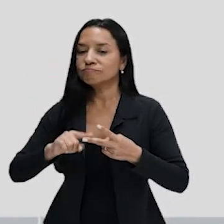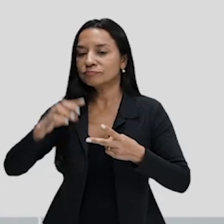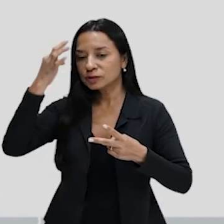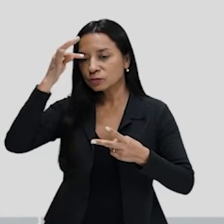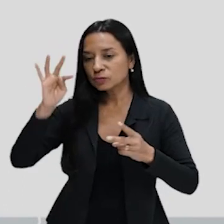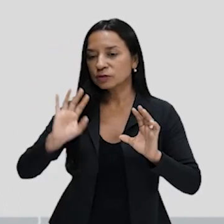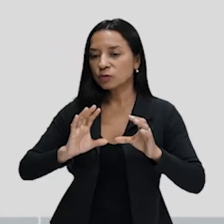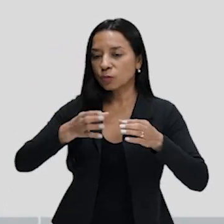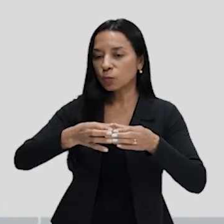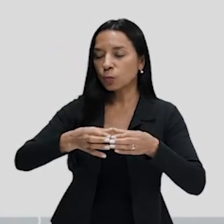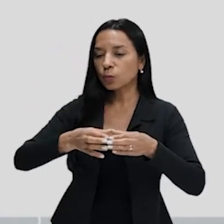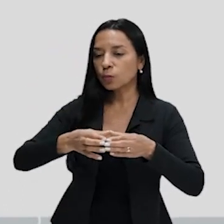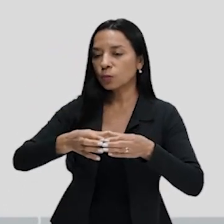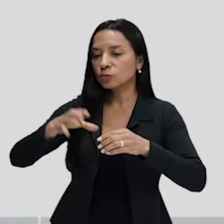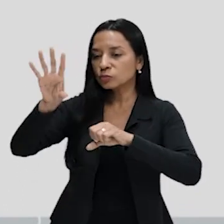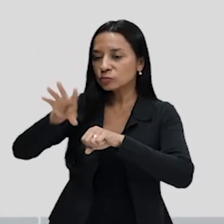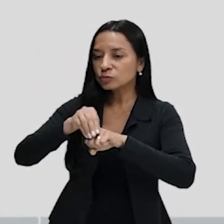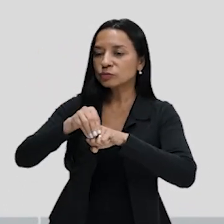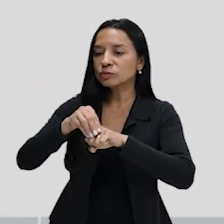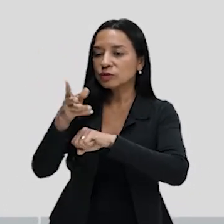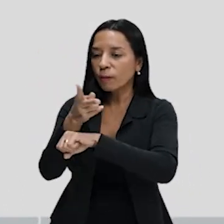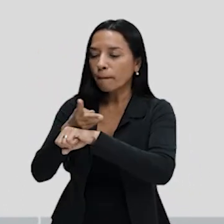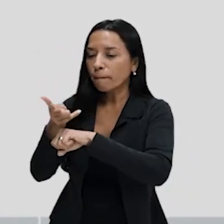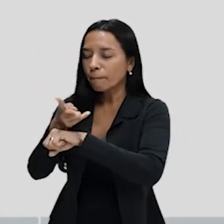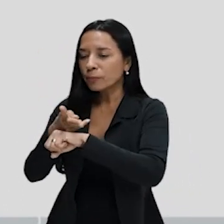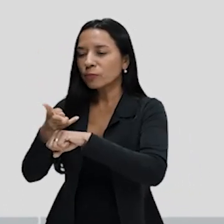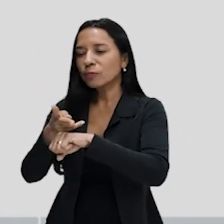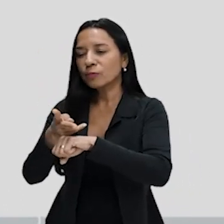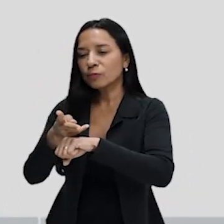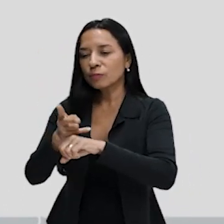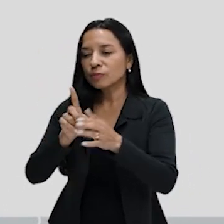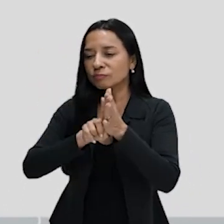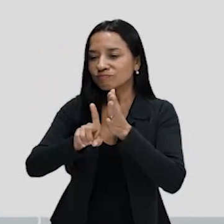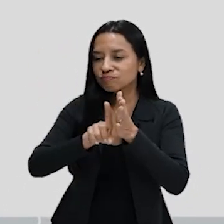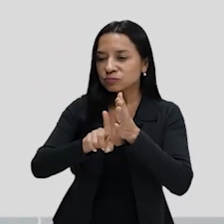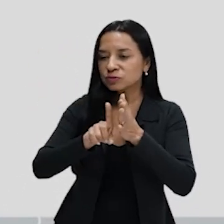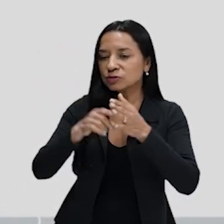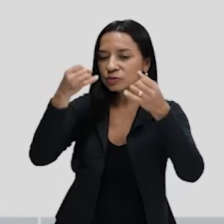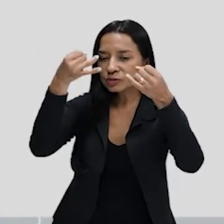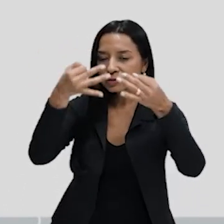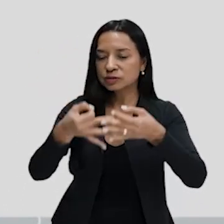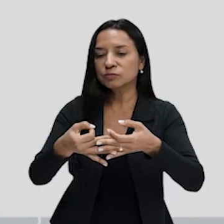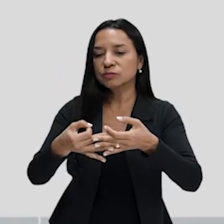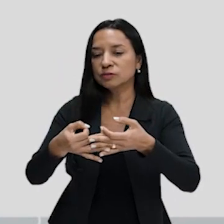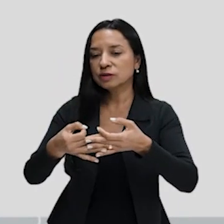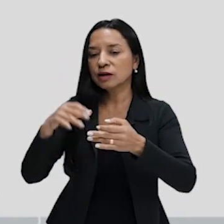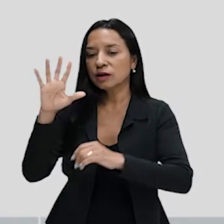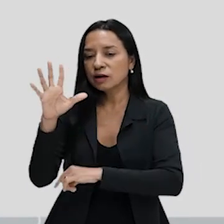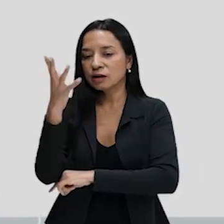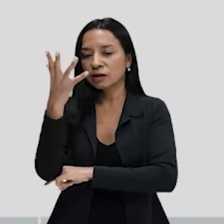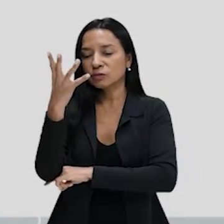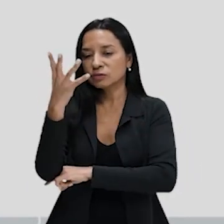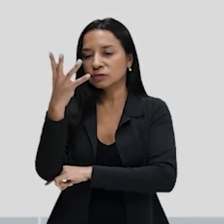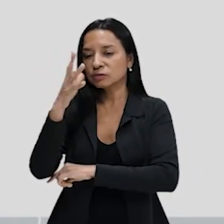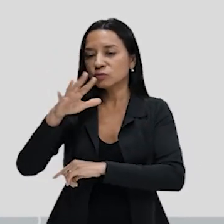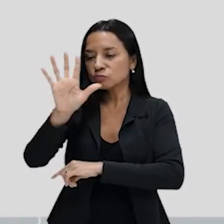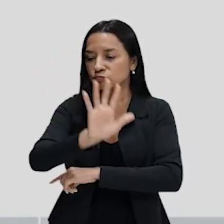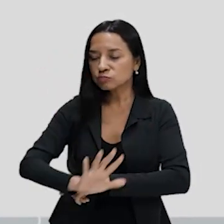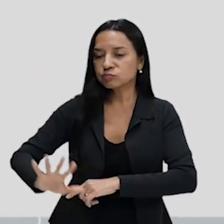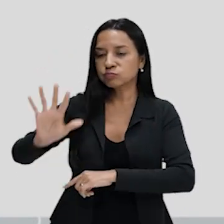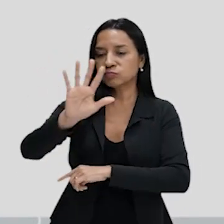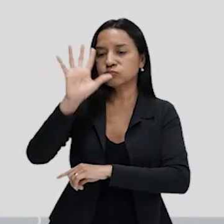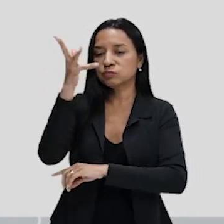um conjunto de conhecimentos que procura explicar fenômenos abrangentes na natureza. Então, imagina